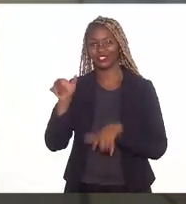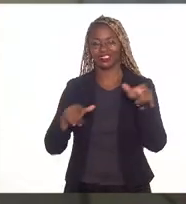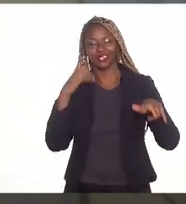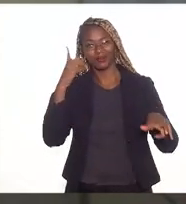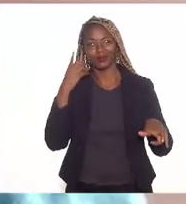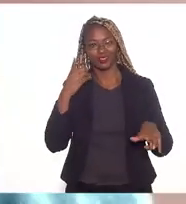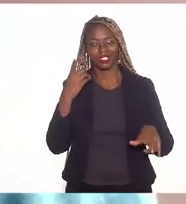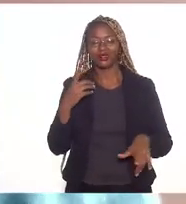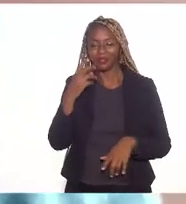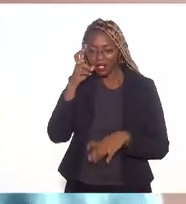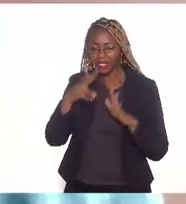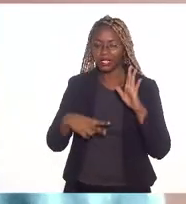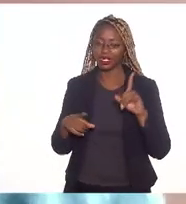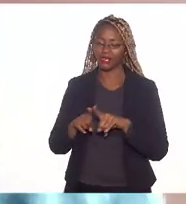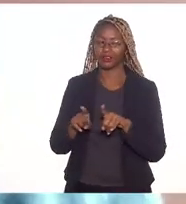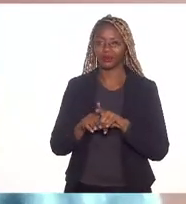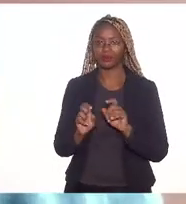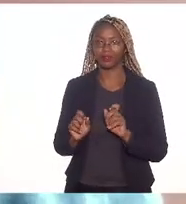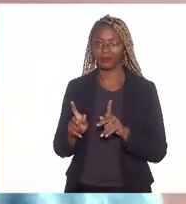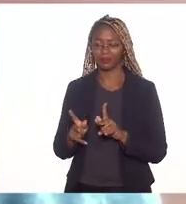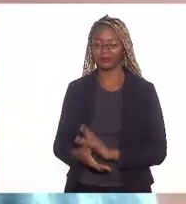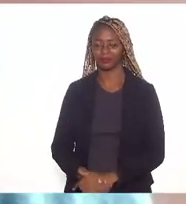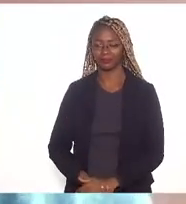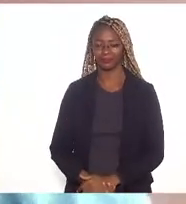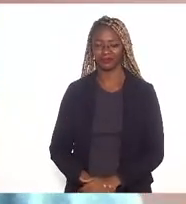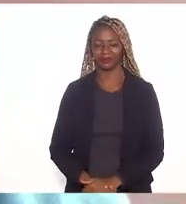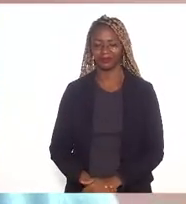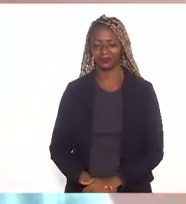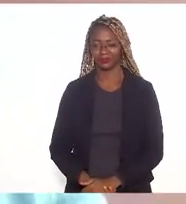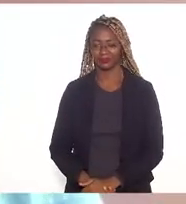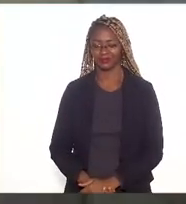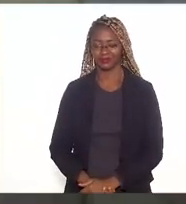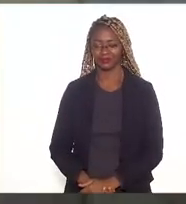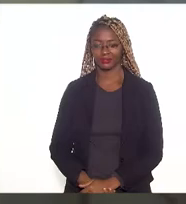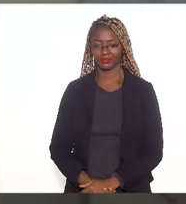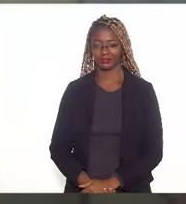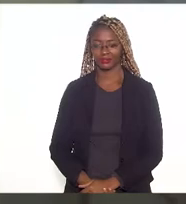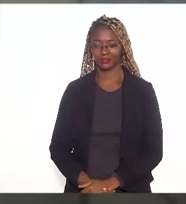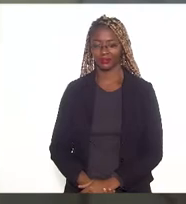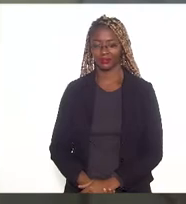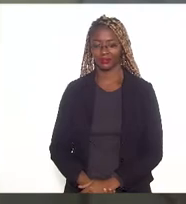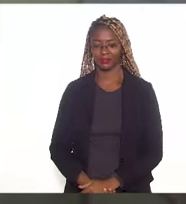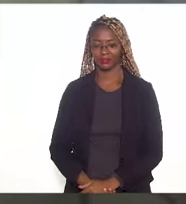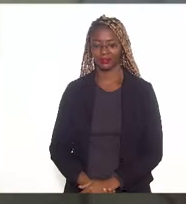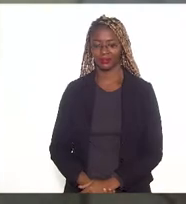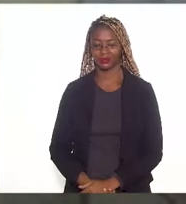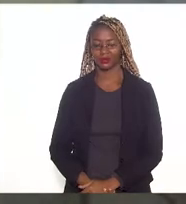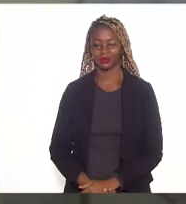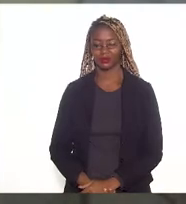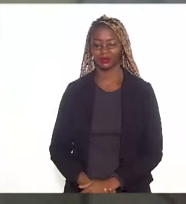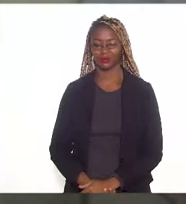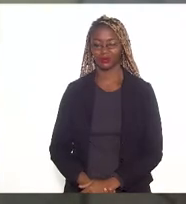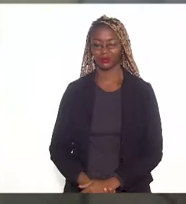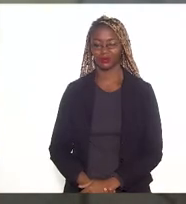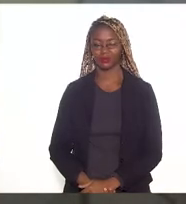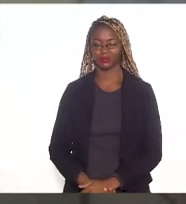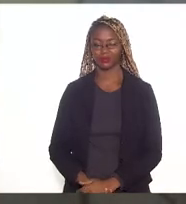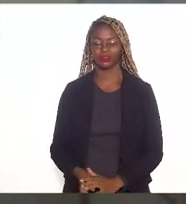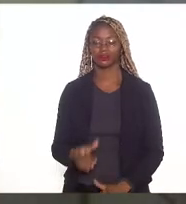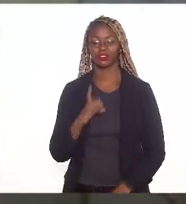Ok, deputado. Segundo, eu tenho aqui algumas